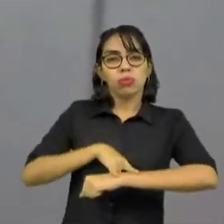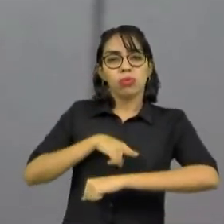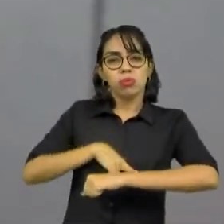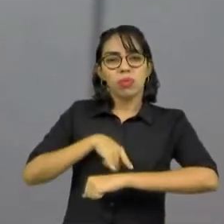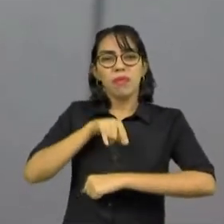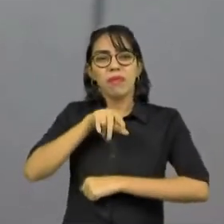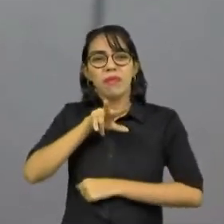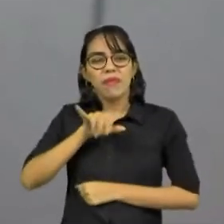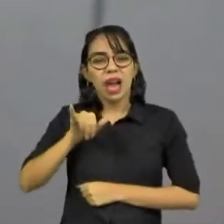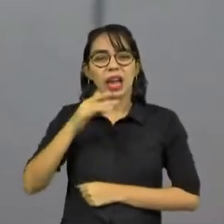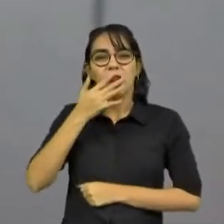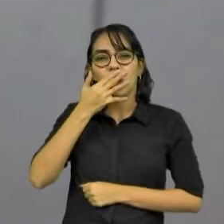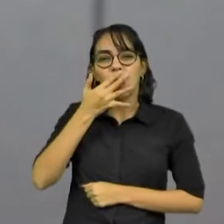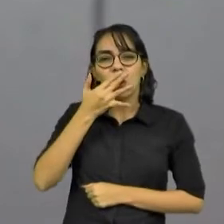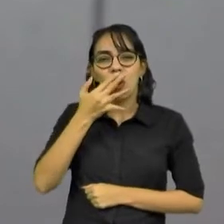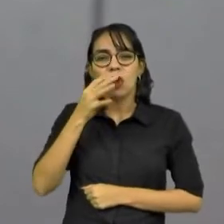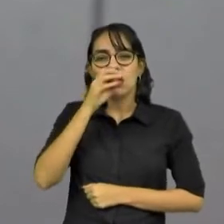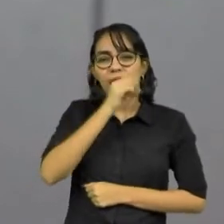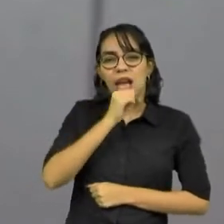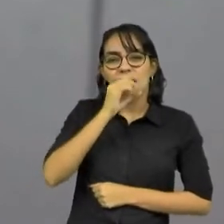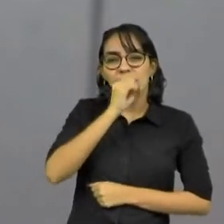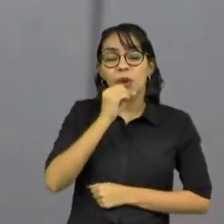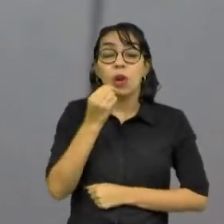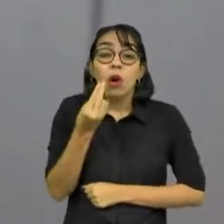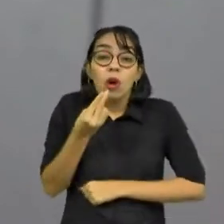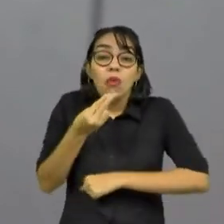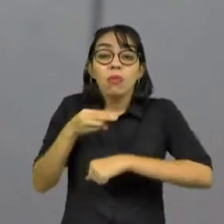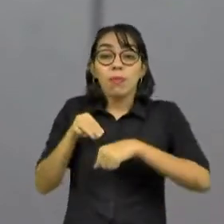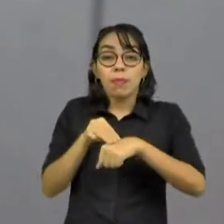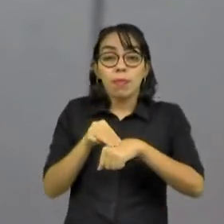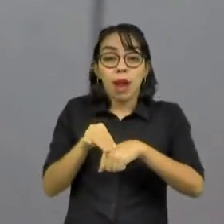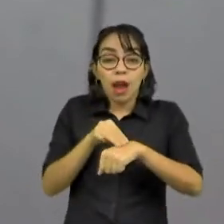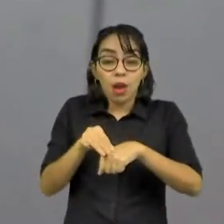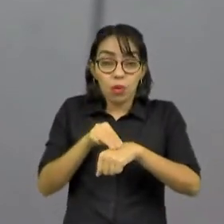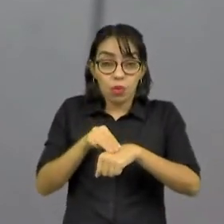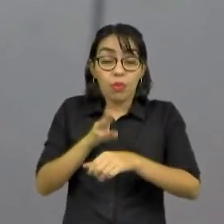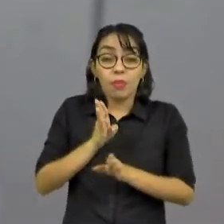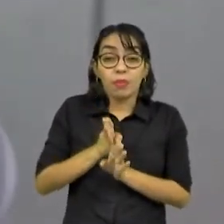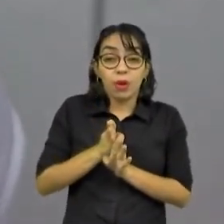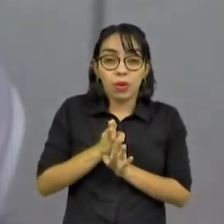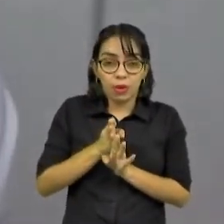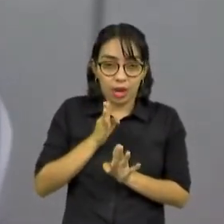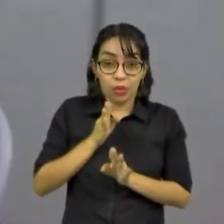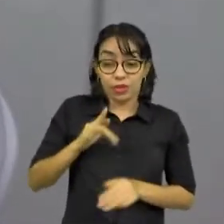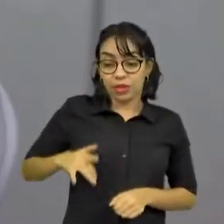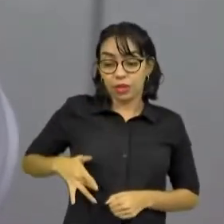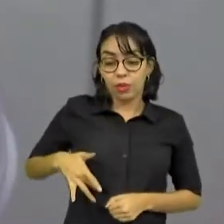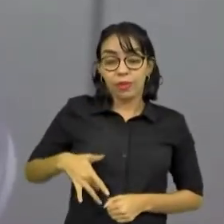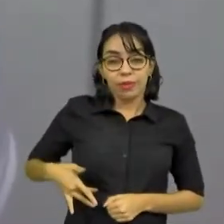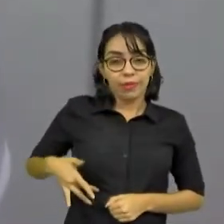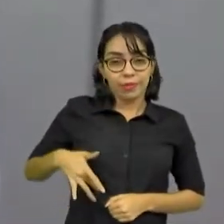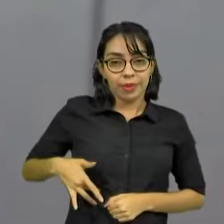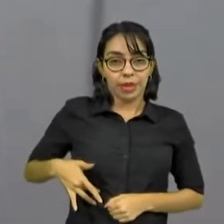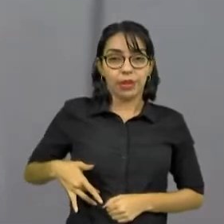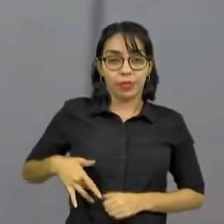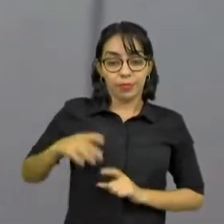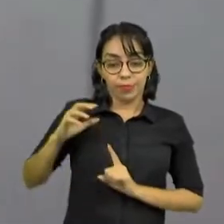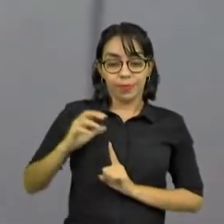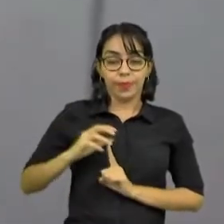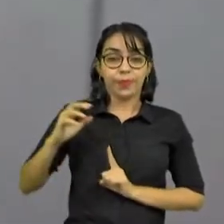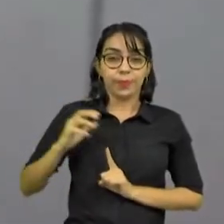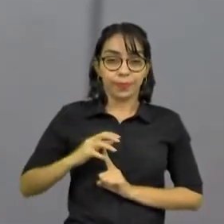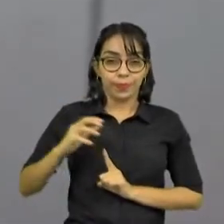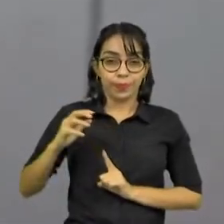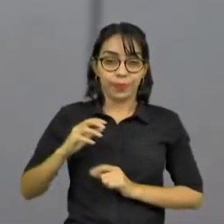alaranjada ou cor amarronzada, né, por conta dessa icterícia, né, e os olhos e a pele